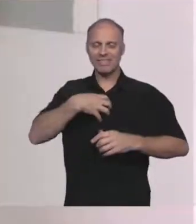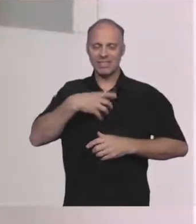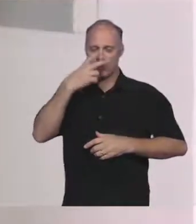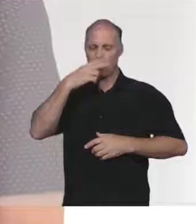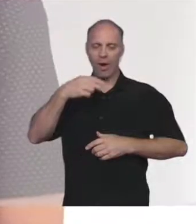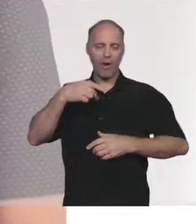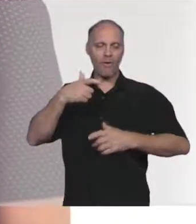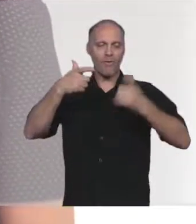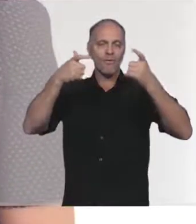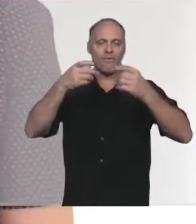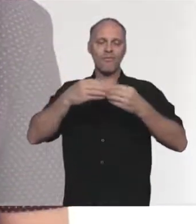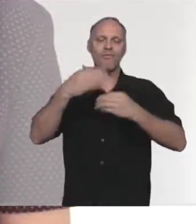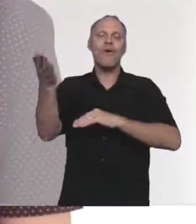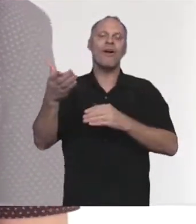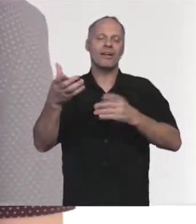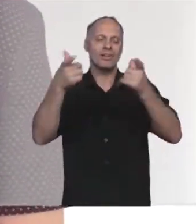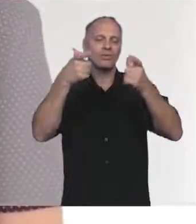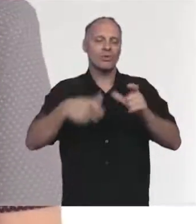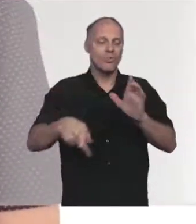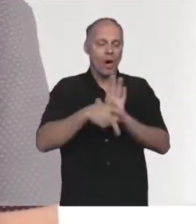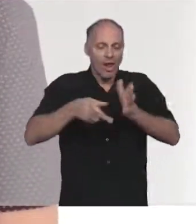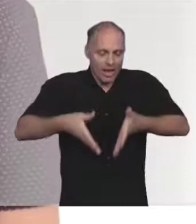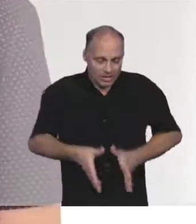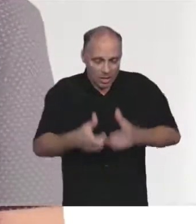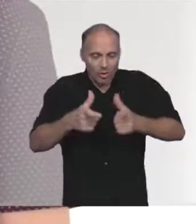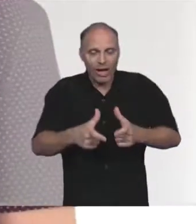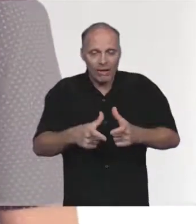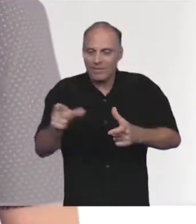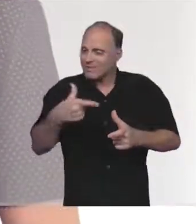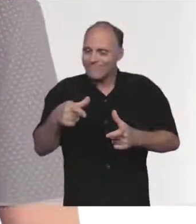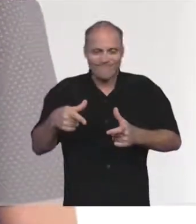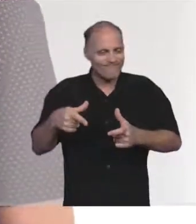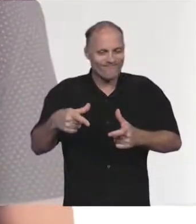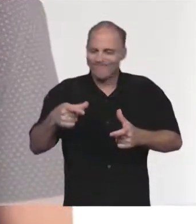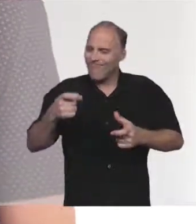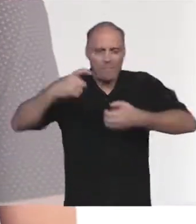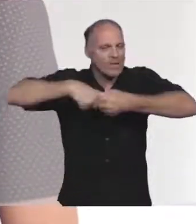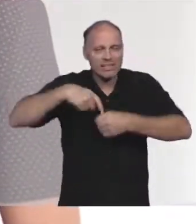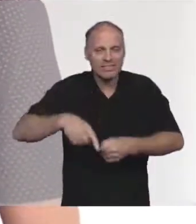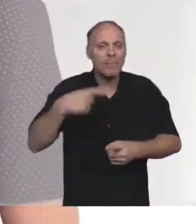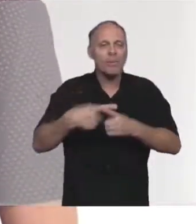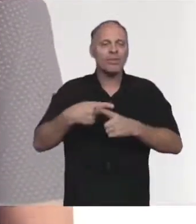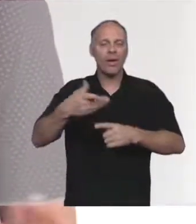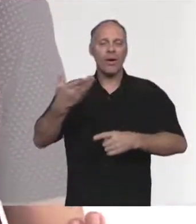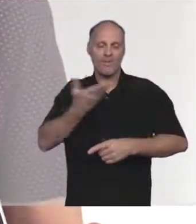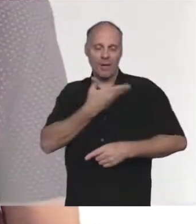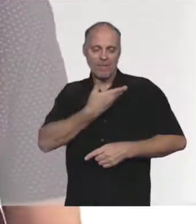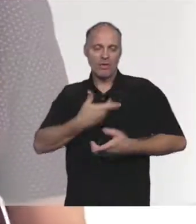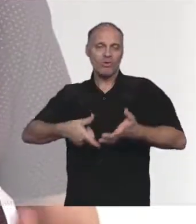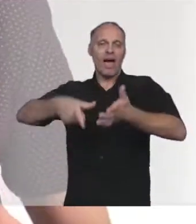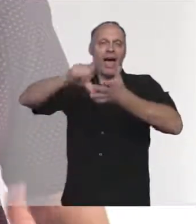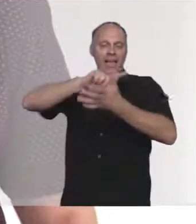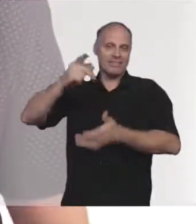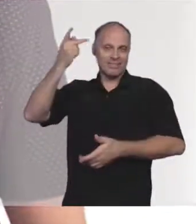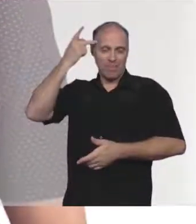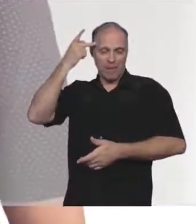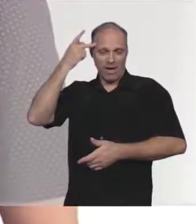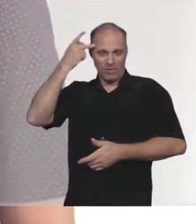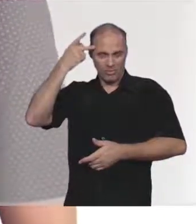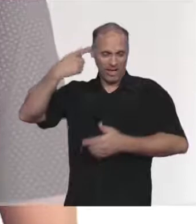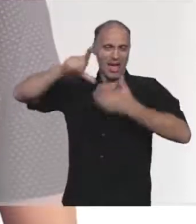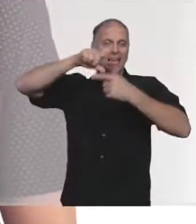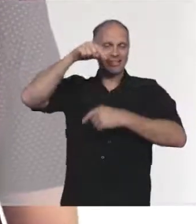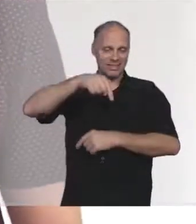própria terra. Eu me sinto um estrangeiro na própria terra. Porque os meus amigos de antes de eu ir a São Paulo, os meus conhecidos